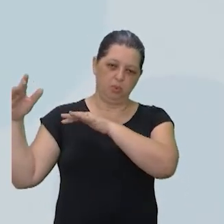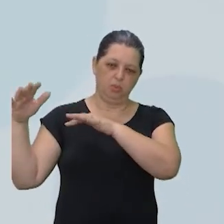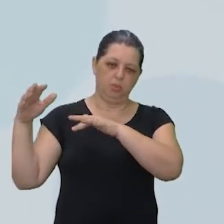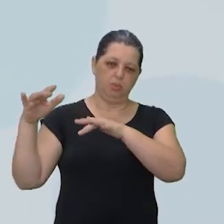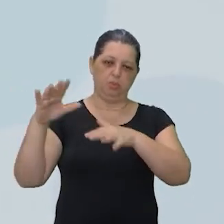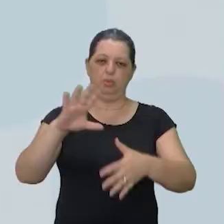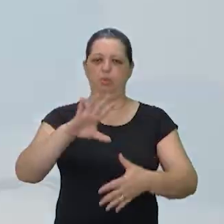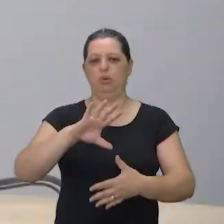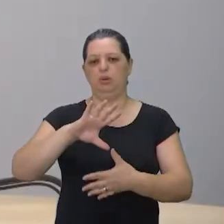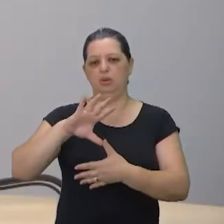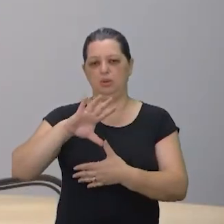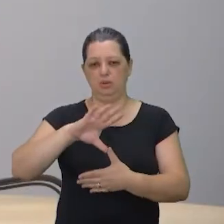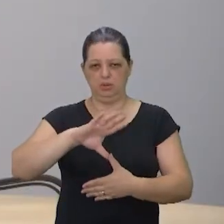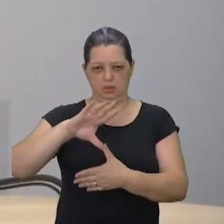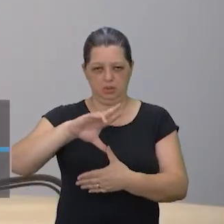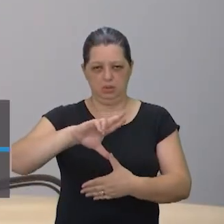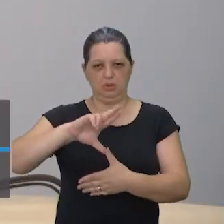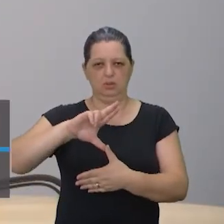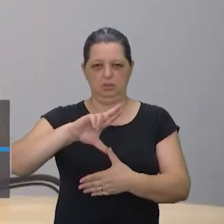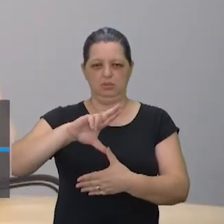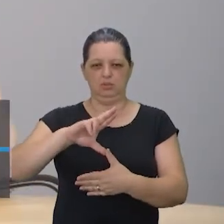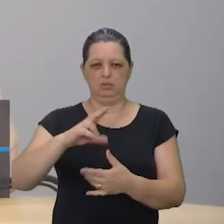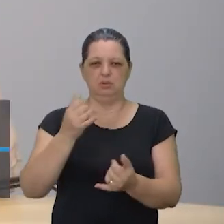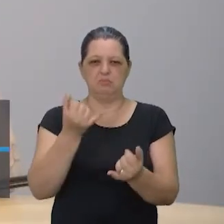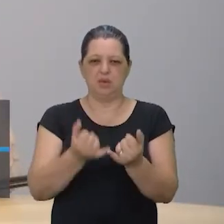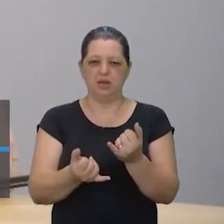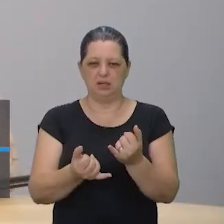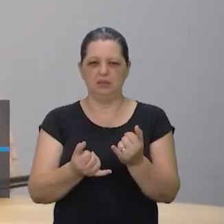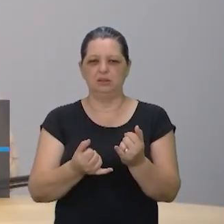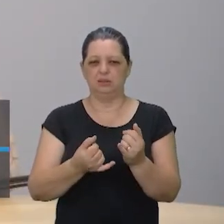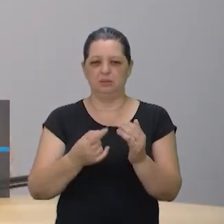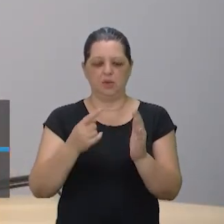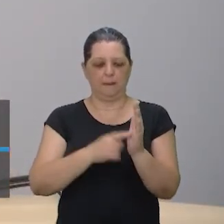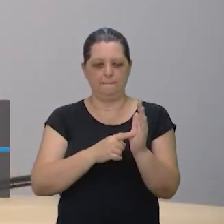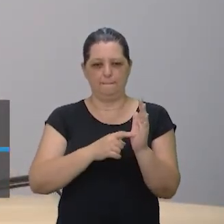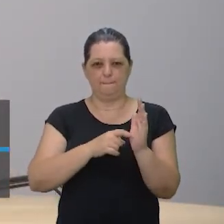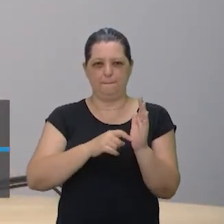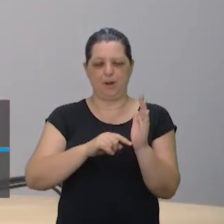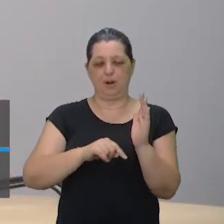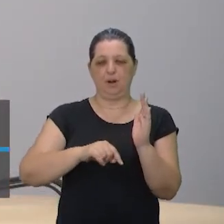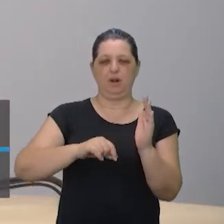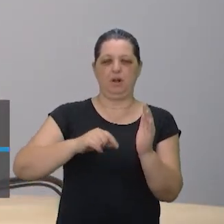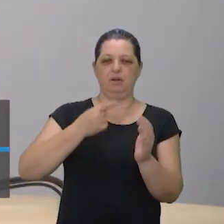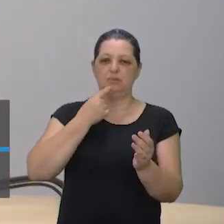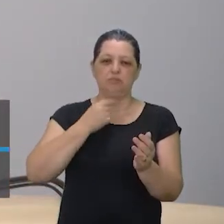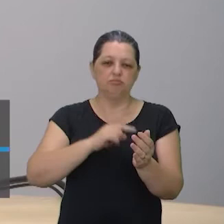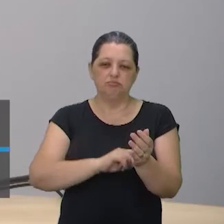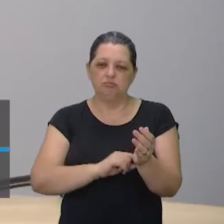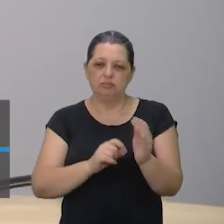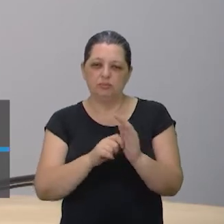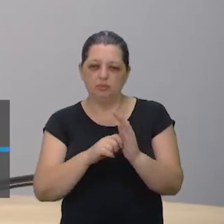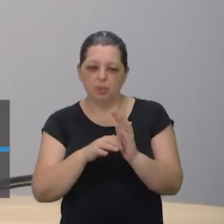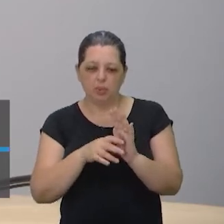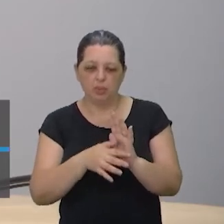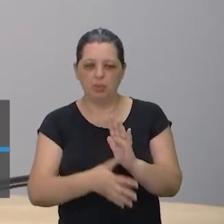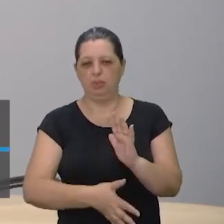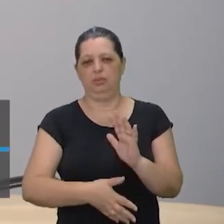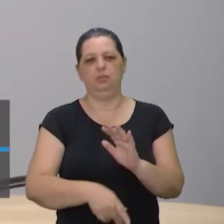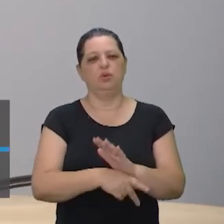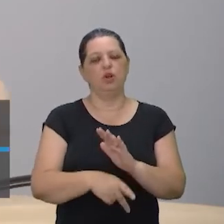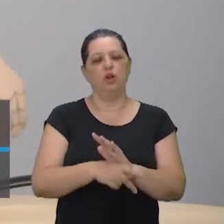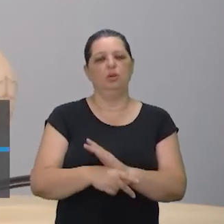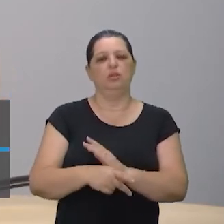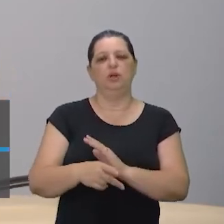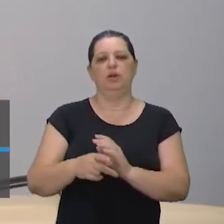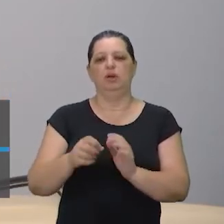um talho, como um corte profundo nas veias da América Latina, de onde jorraram as nossas